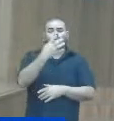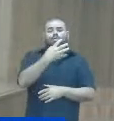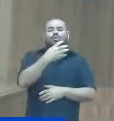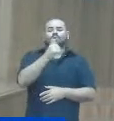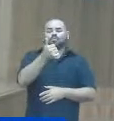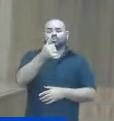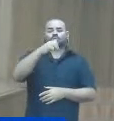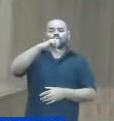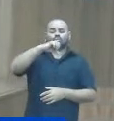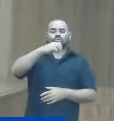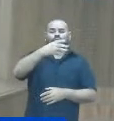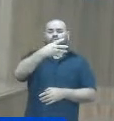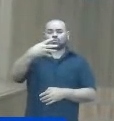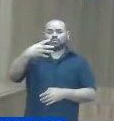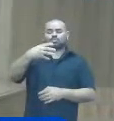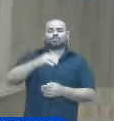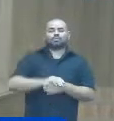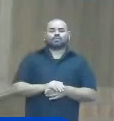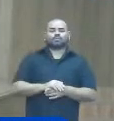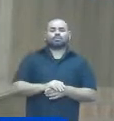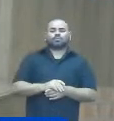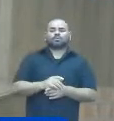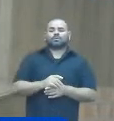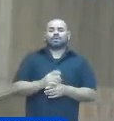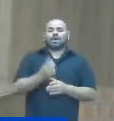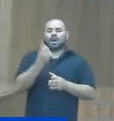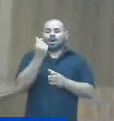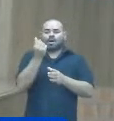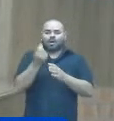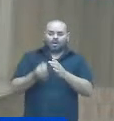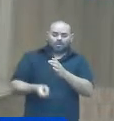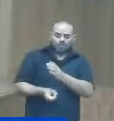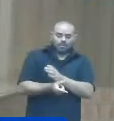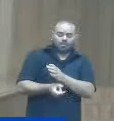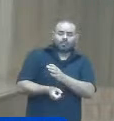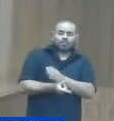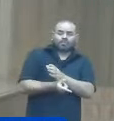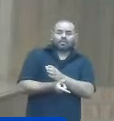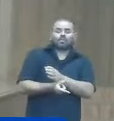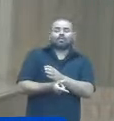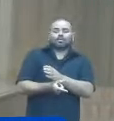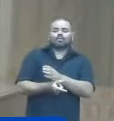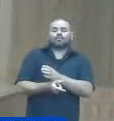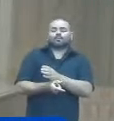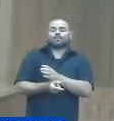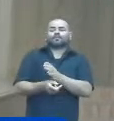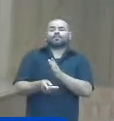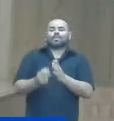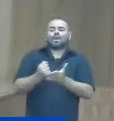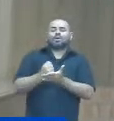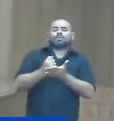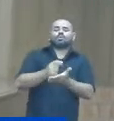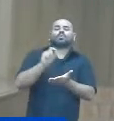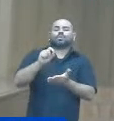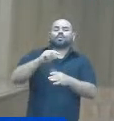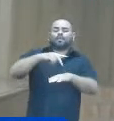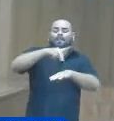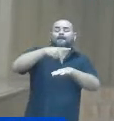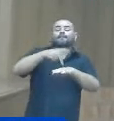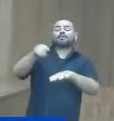Guerra Mundial, um Fundo Monetário Internacional para dar conta de ajudar quem? Os países